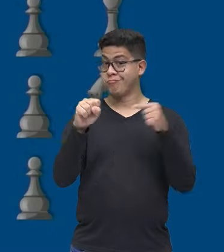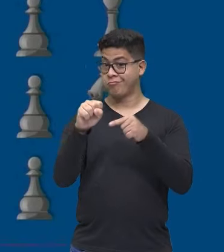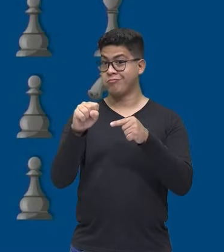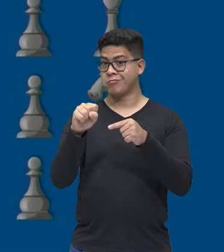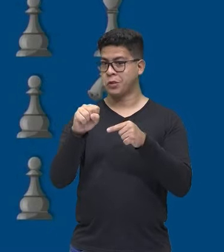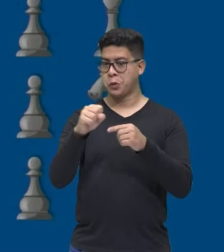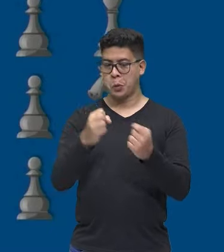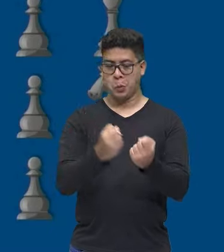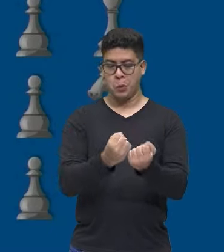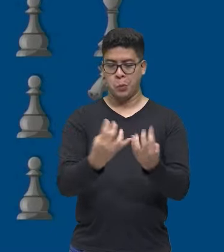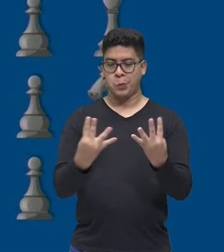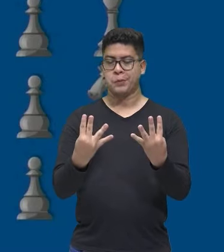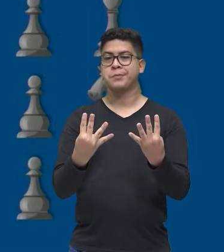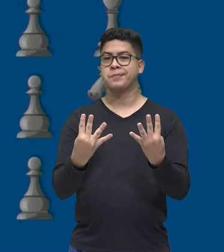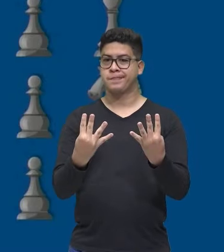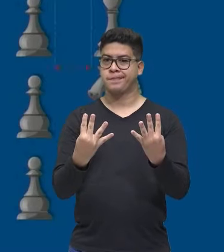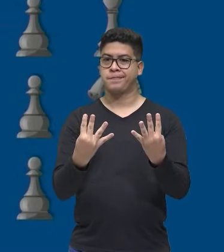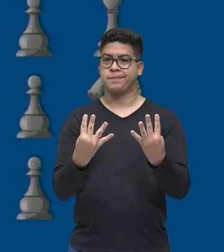na entrada,